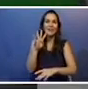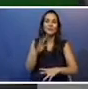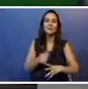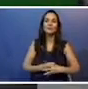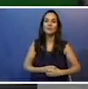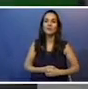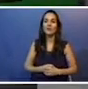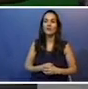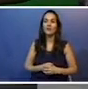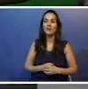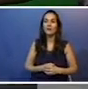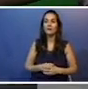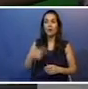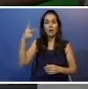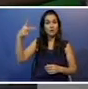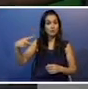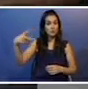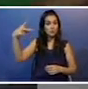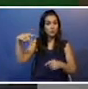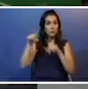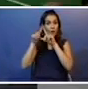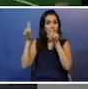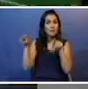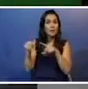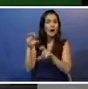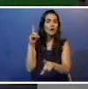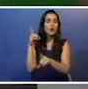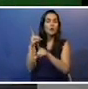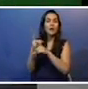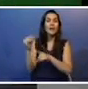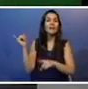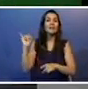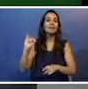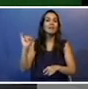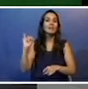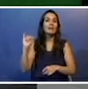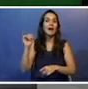essas duas imagens são encontradas lá na Itália.